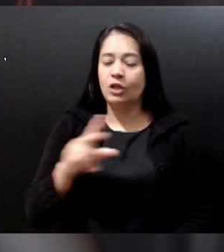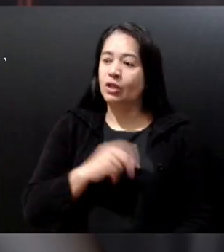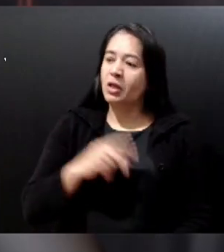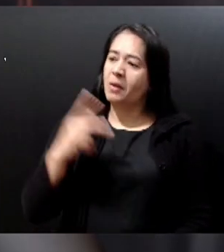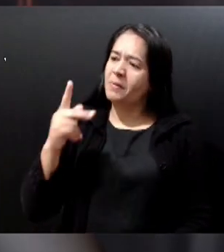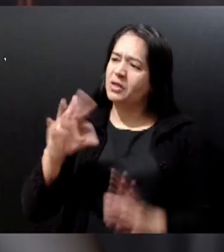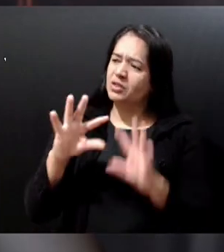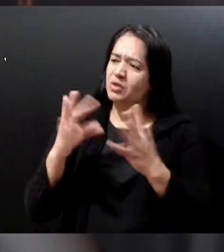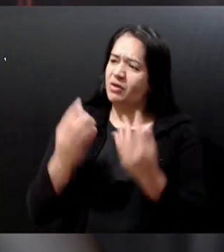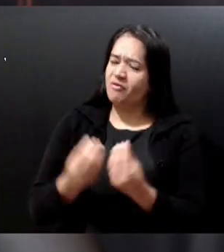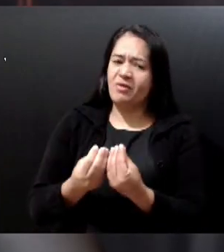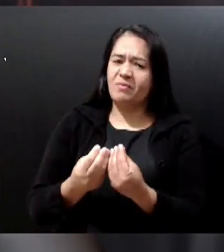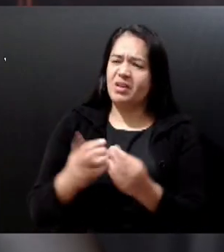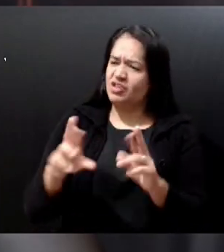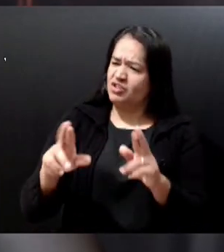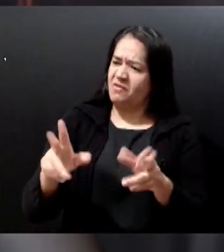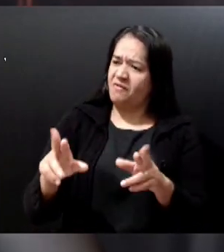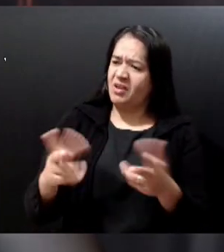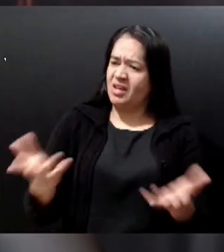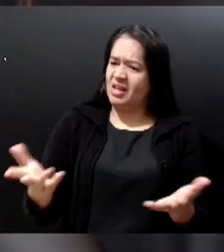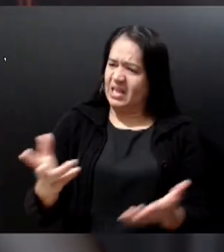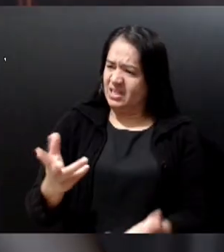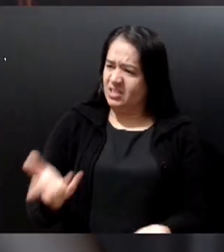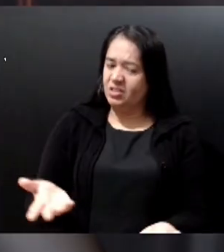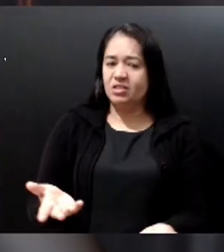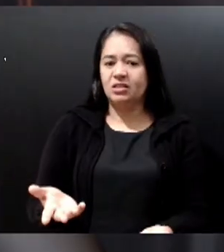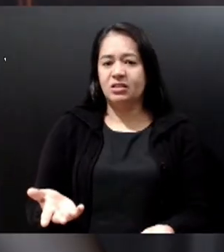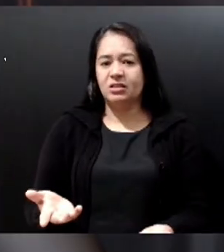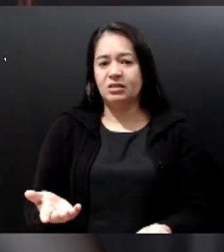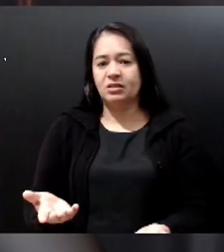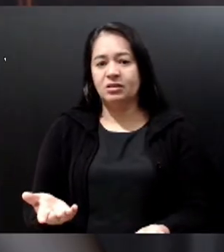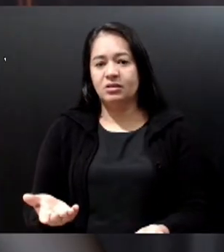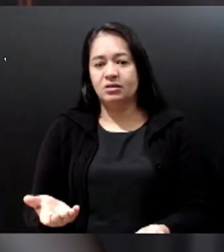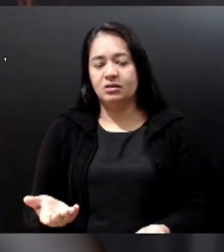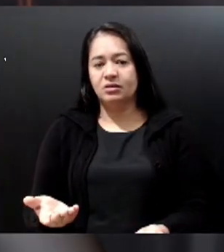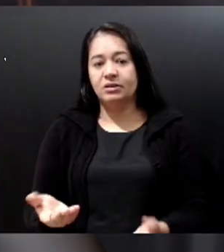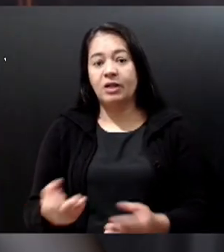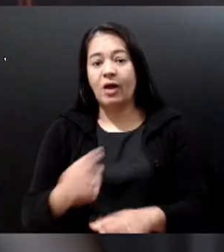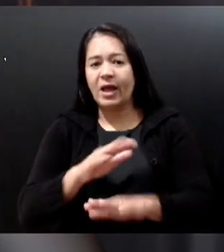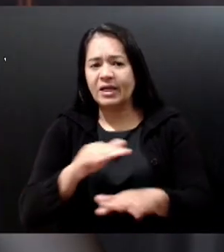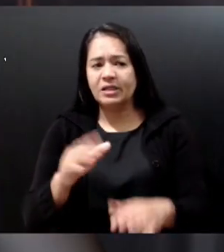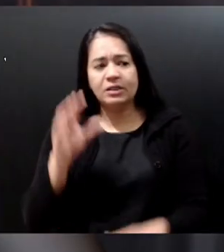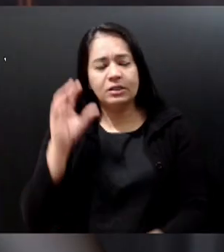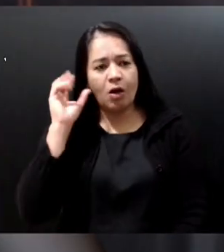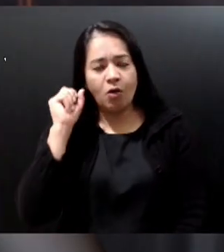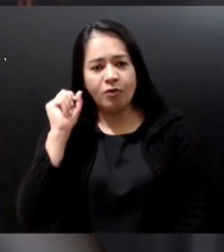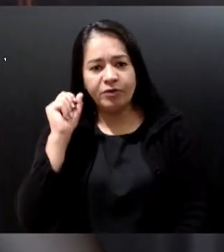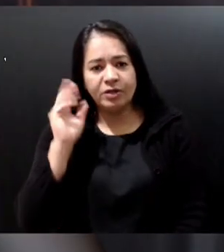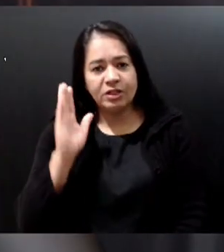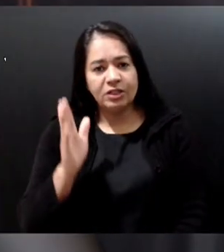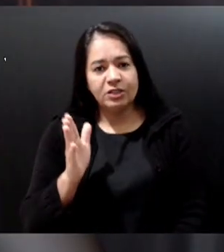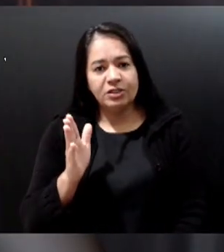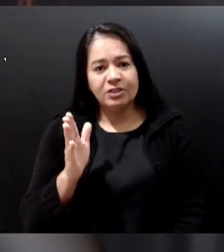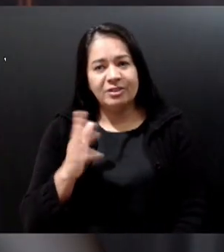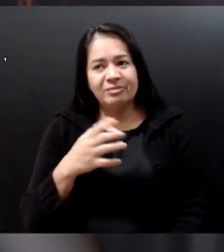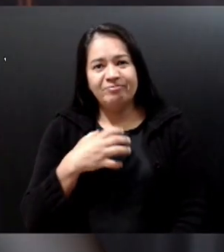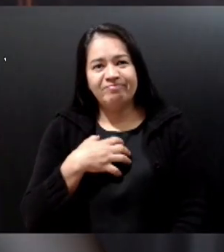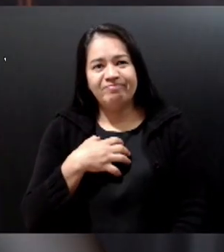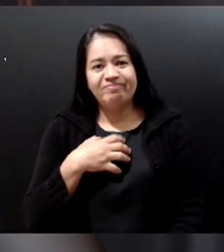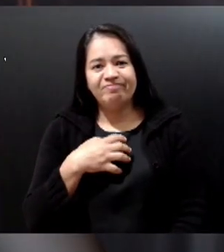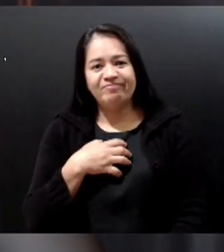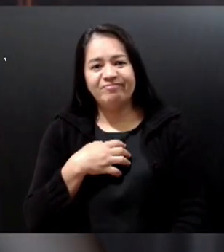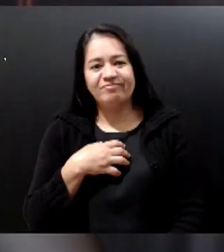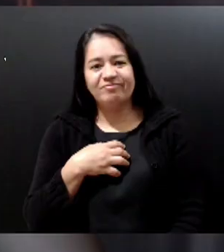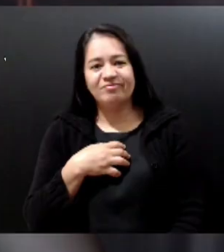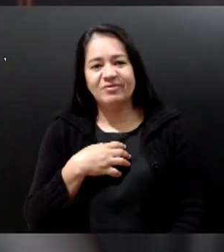né?". Então, quando a criança ouve isso, ela já ouve como algo que é depreciativo, ela se